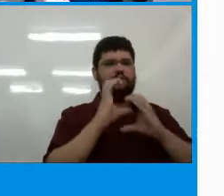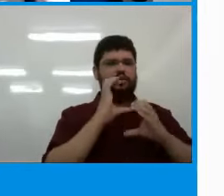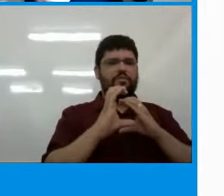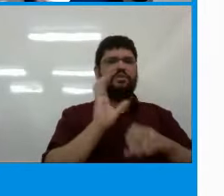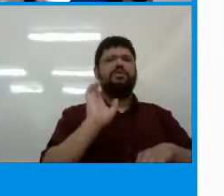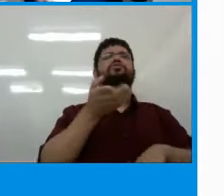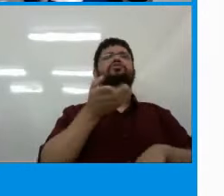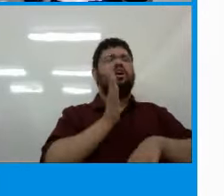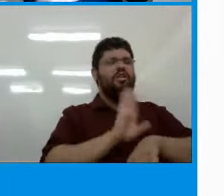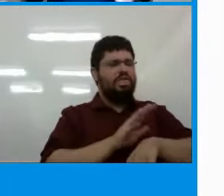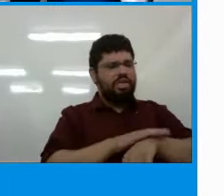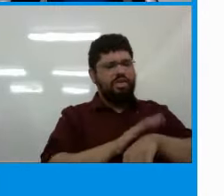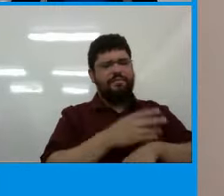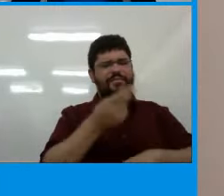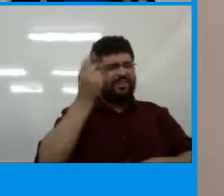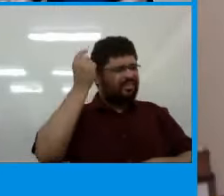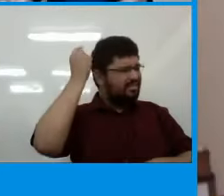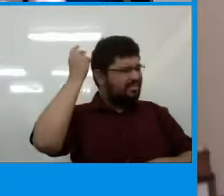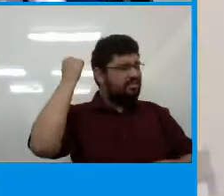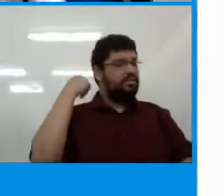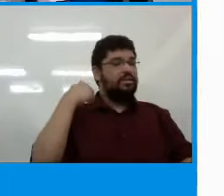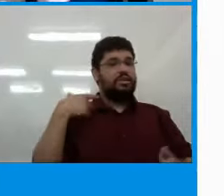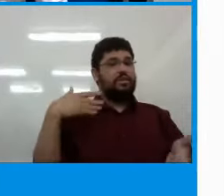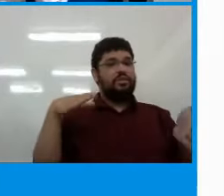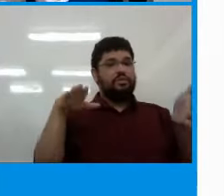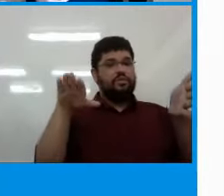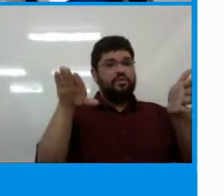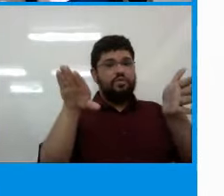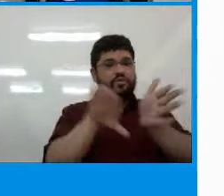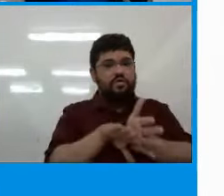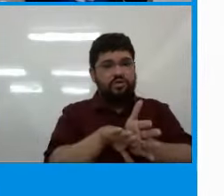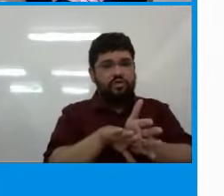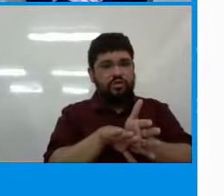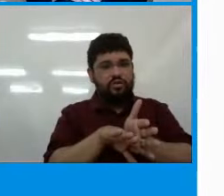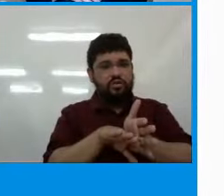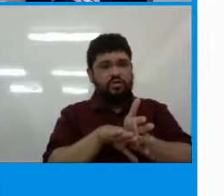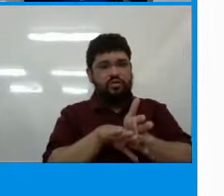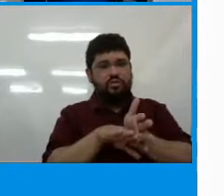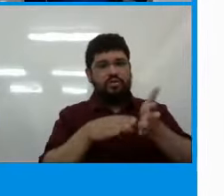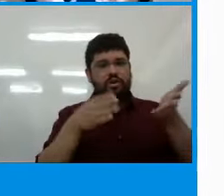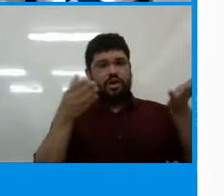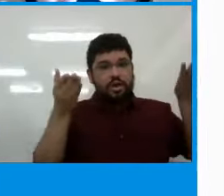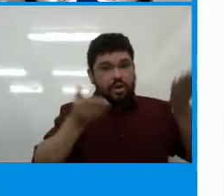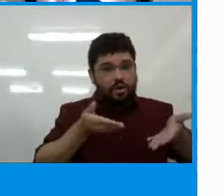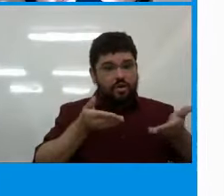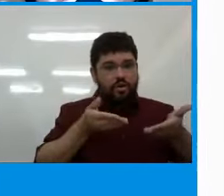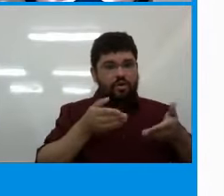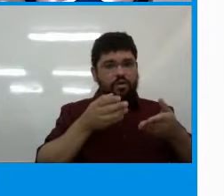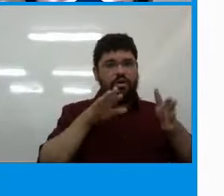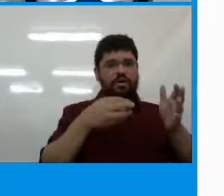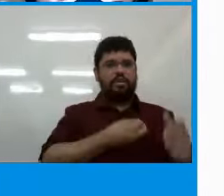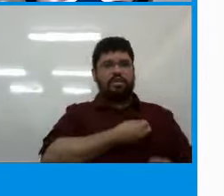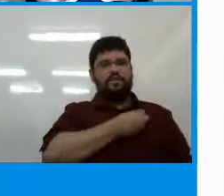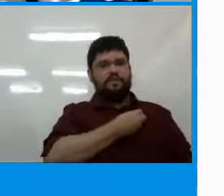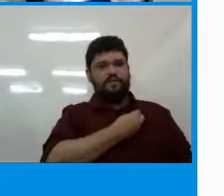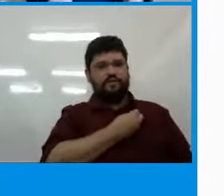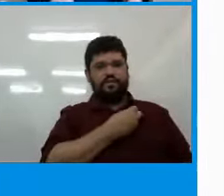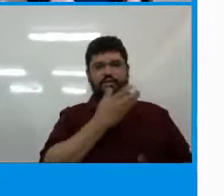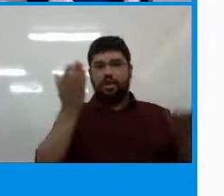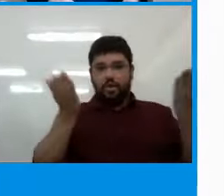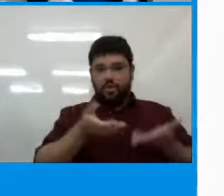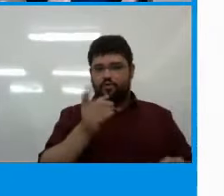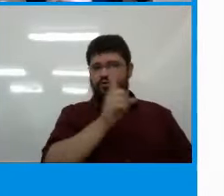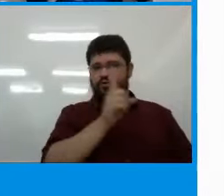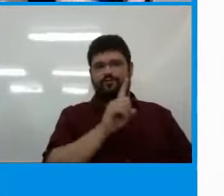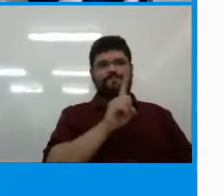tempo. Né? Então, assim, ela não chegou na nossa vida, principalmente na vida dos educadores, hoje, ou